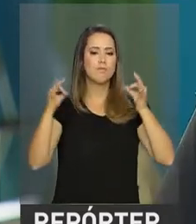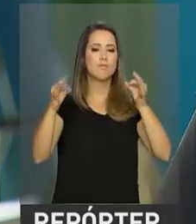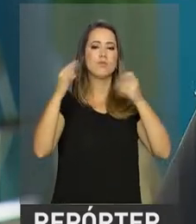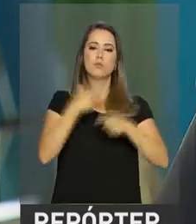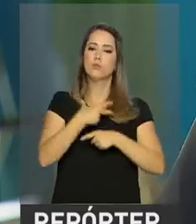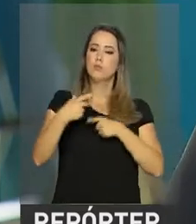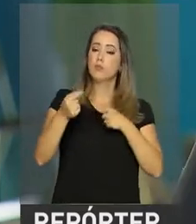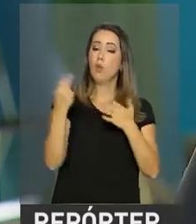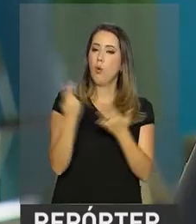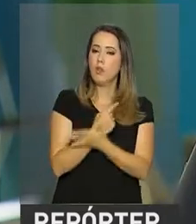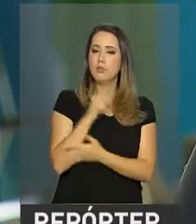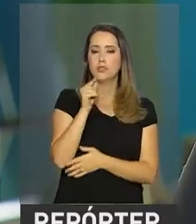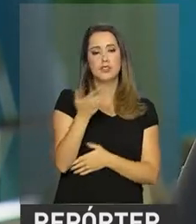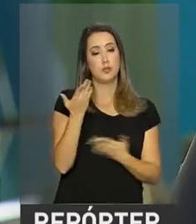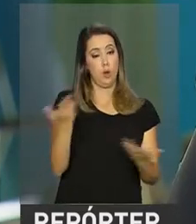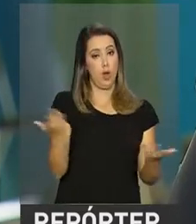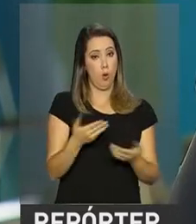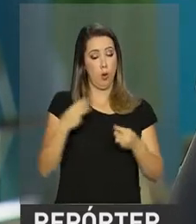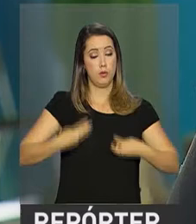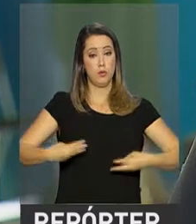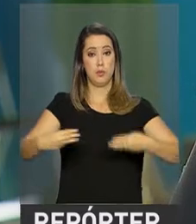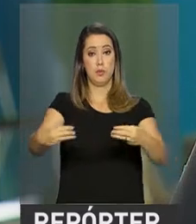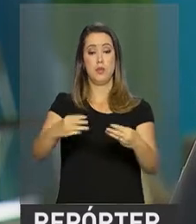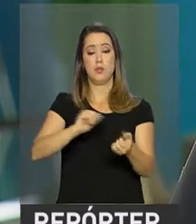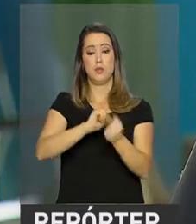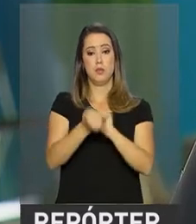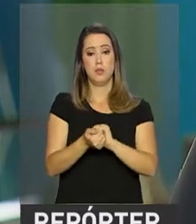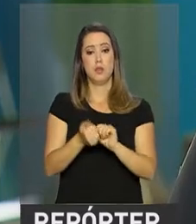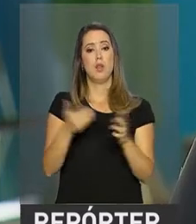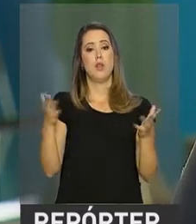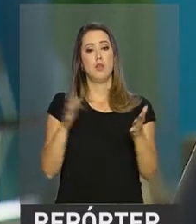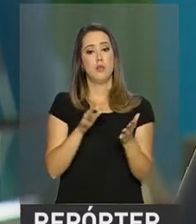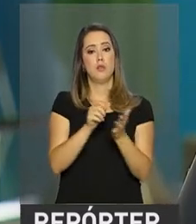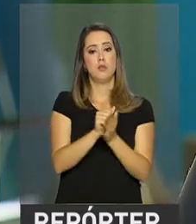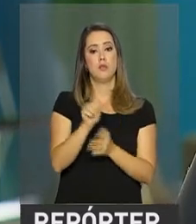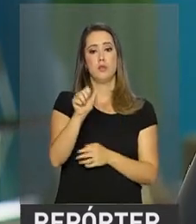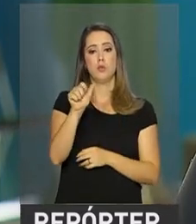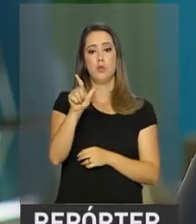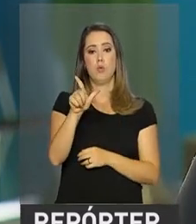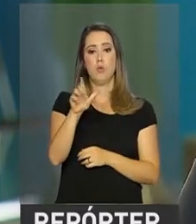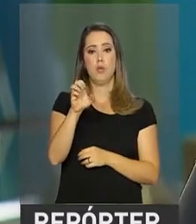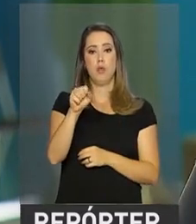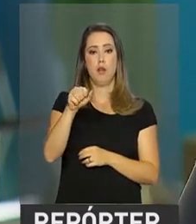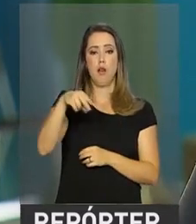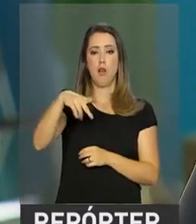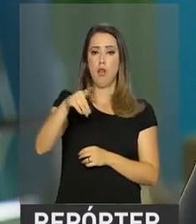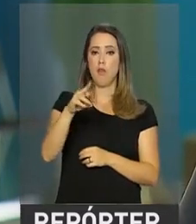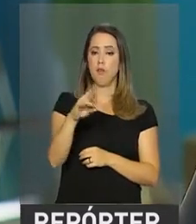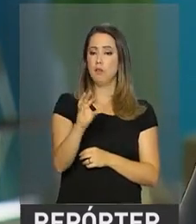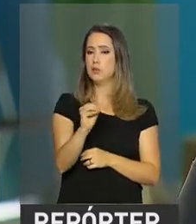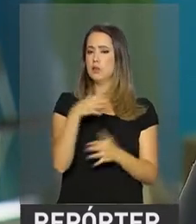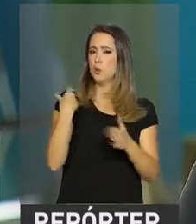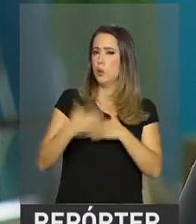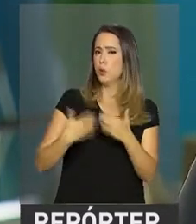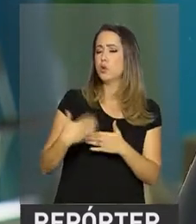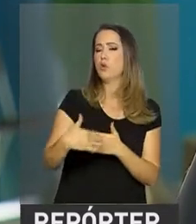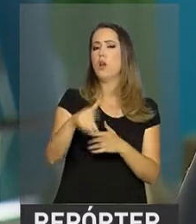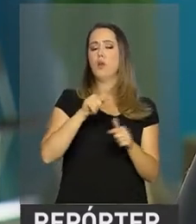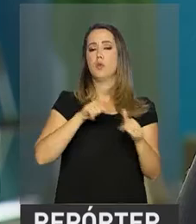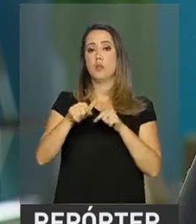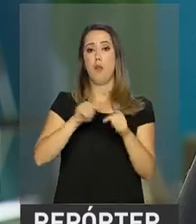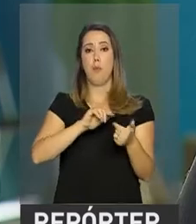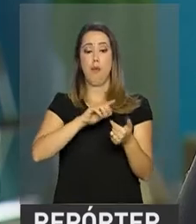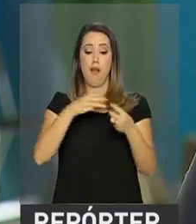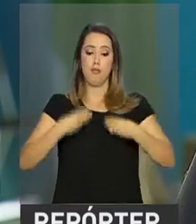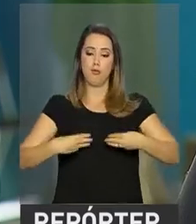agora no ministério do esporte assume leandro cruz fróes da silva com a missão de dar continuidade aos